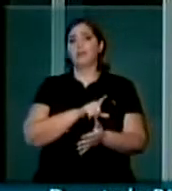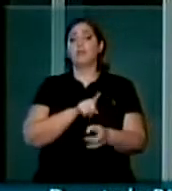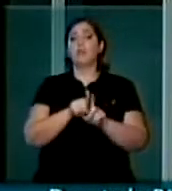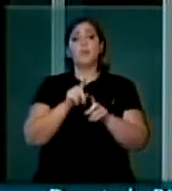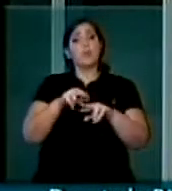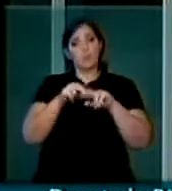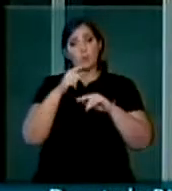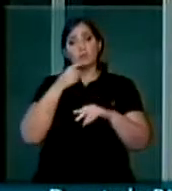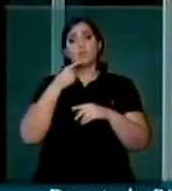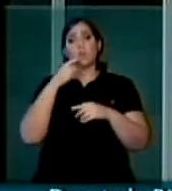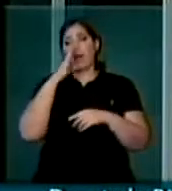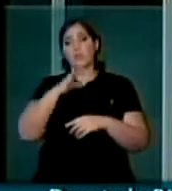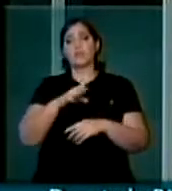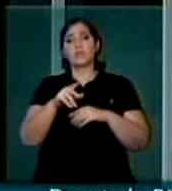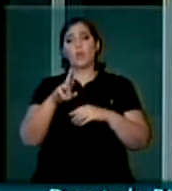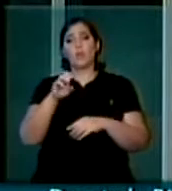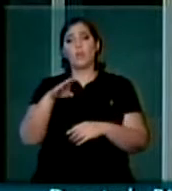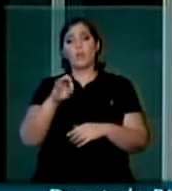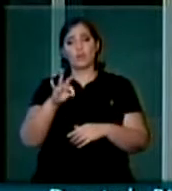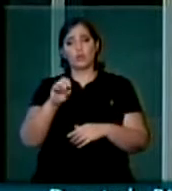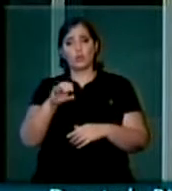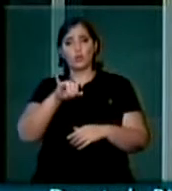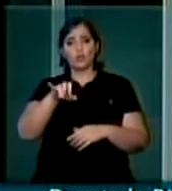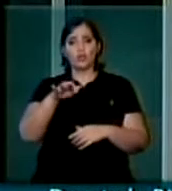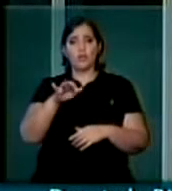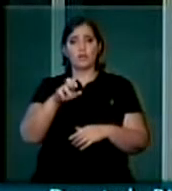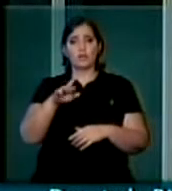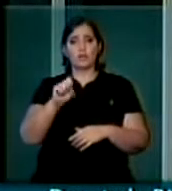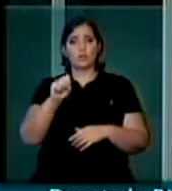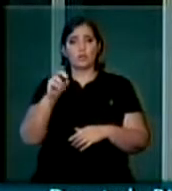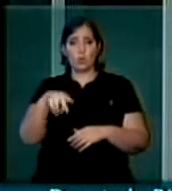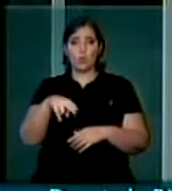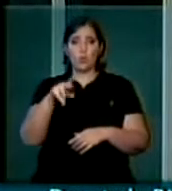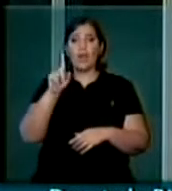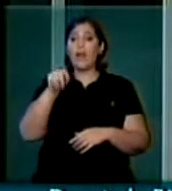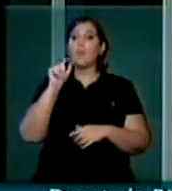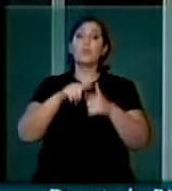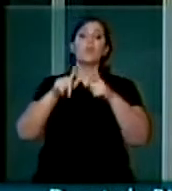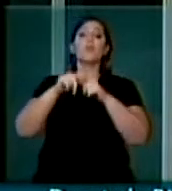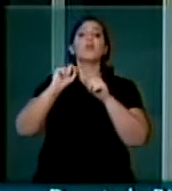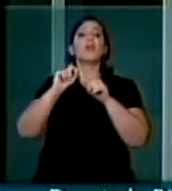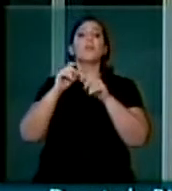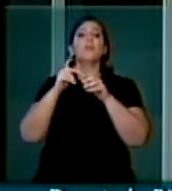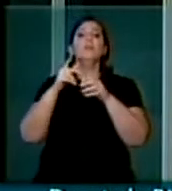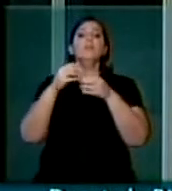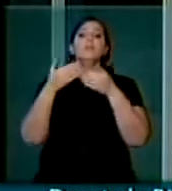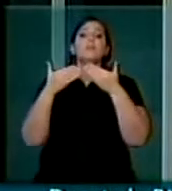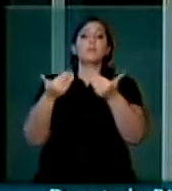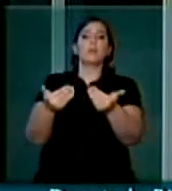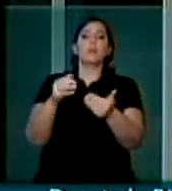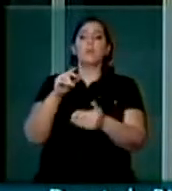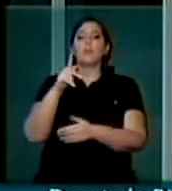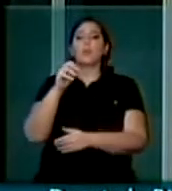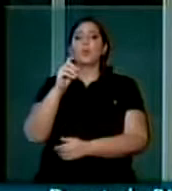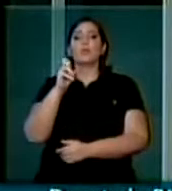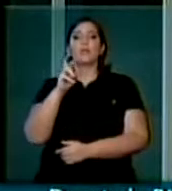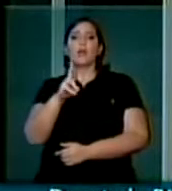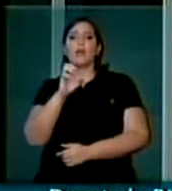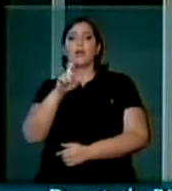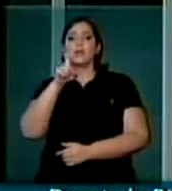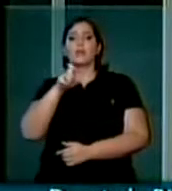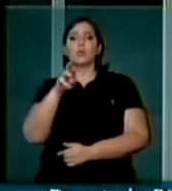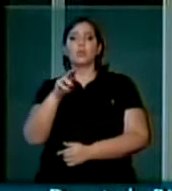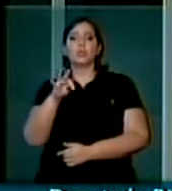denúncia de Roberto Jefferson, o corruptor era o Poder Executivo, não o Legislativo. Essa contradição, com